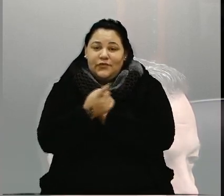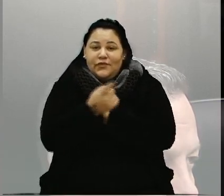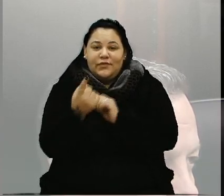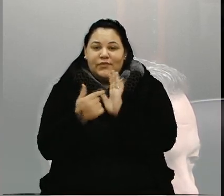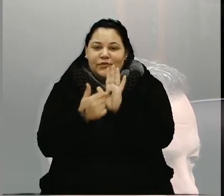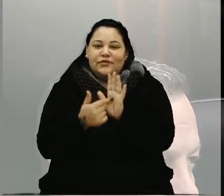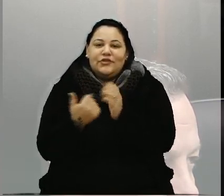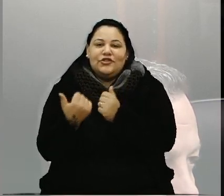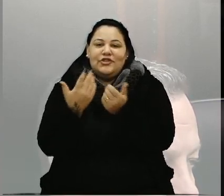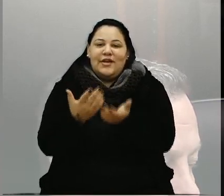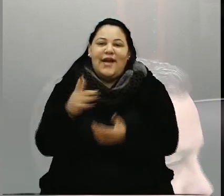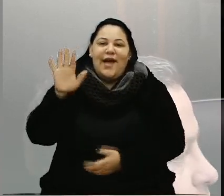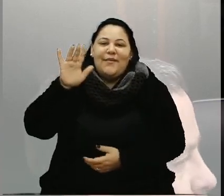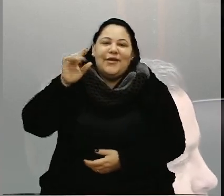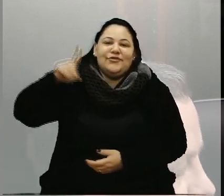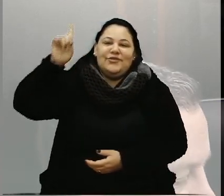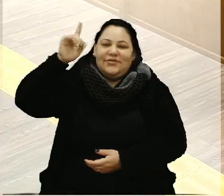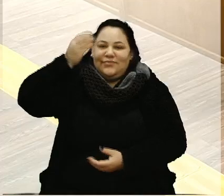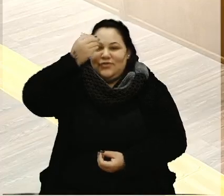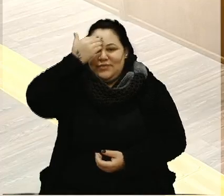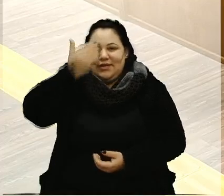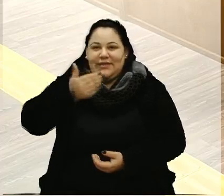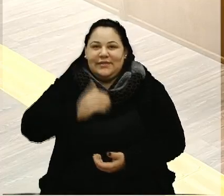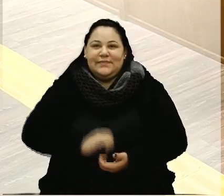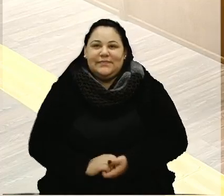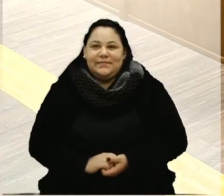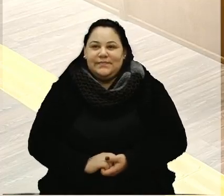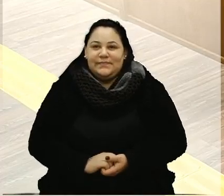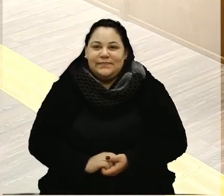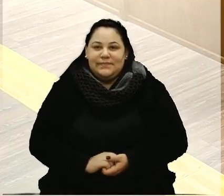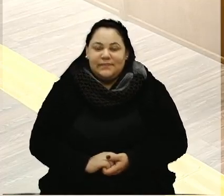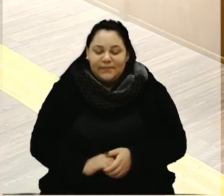de Deus. Muito obrigado.